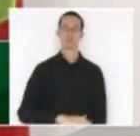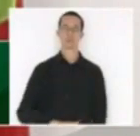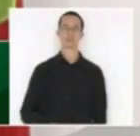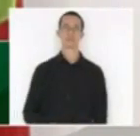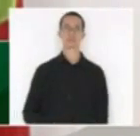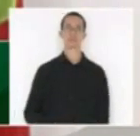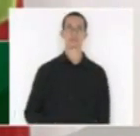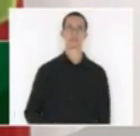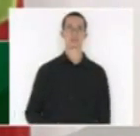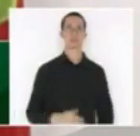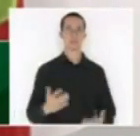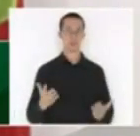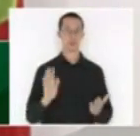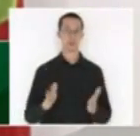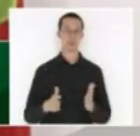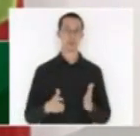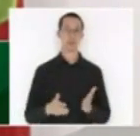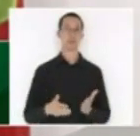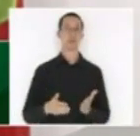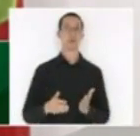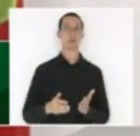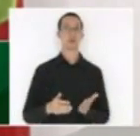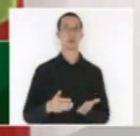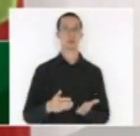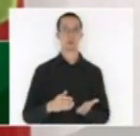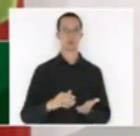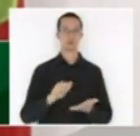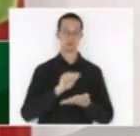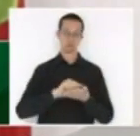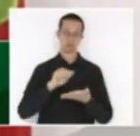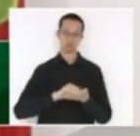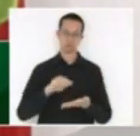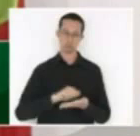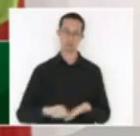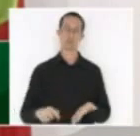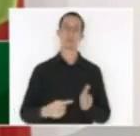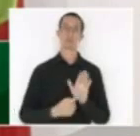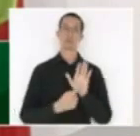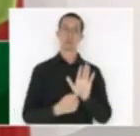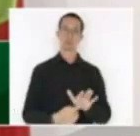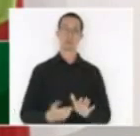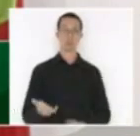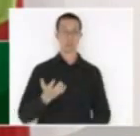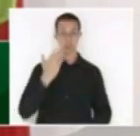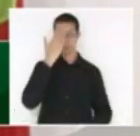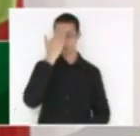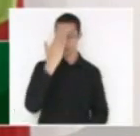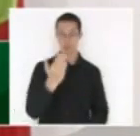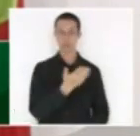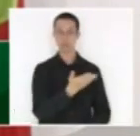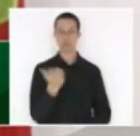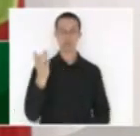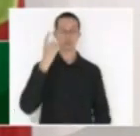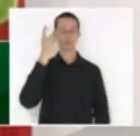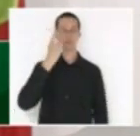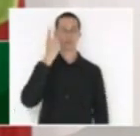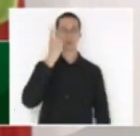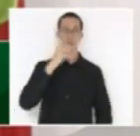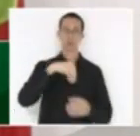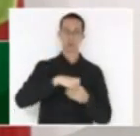protocolamos, apresentamos, e quero agradecer a todos os deputados, as comissões que esse projeto tramitou e